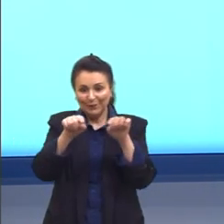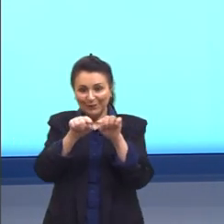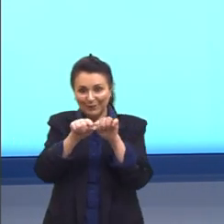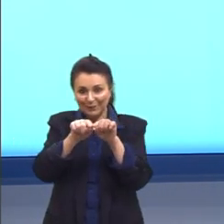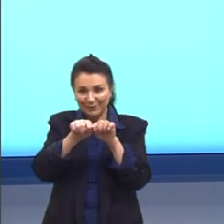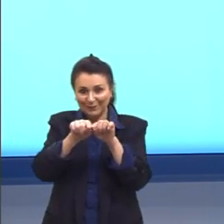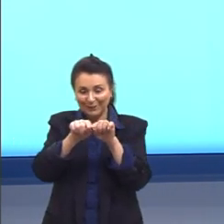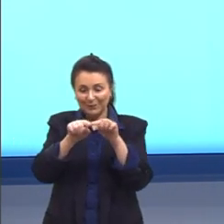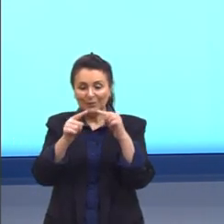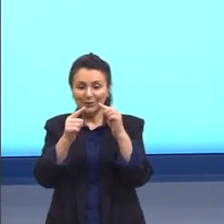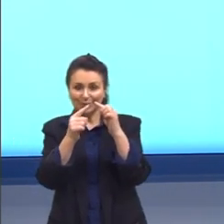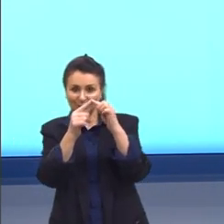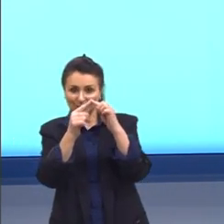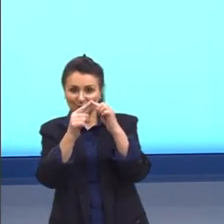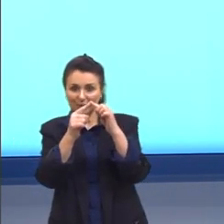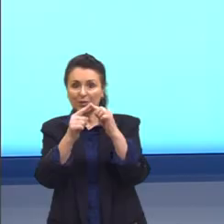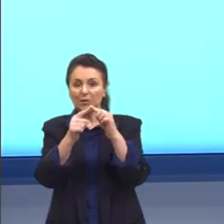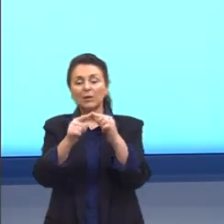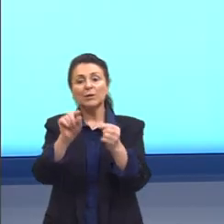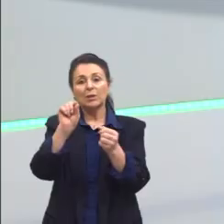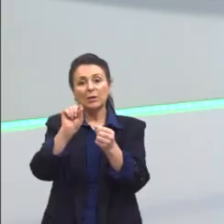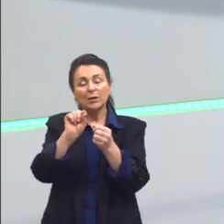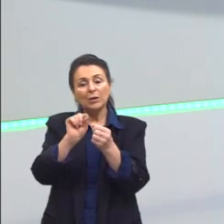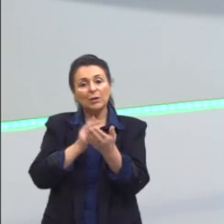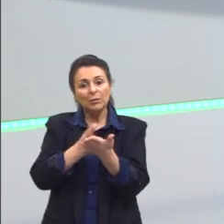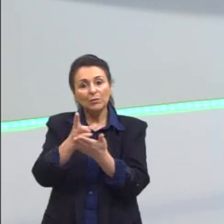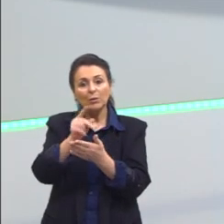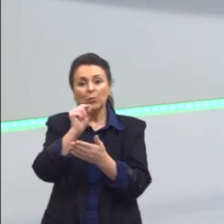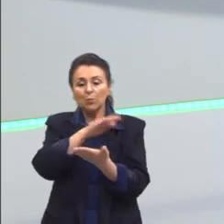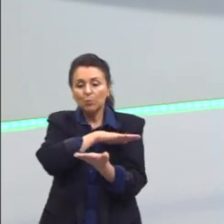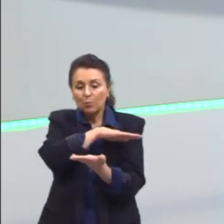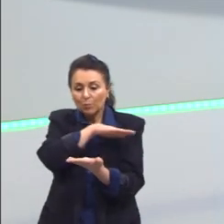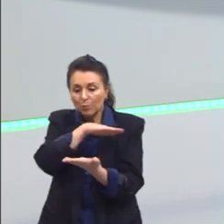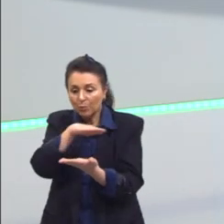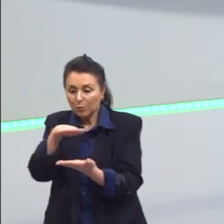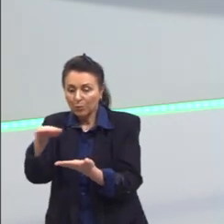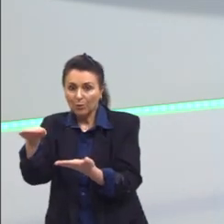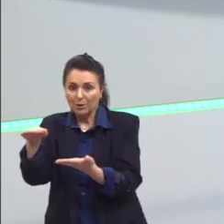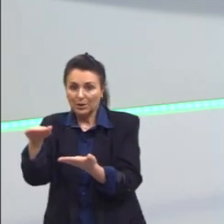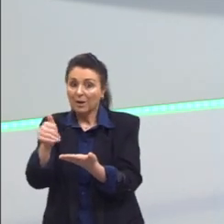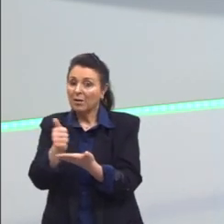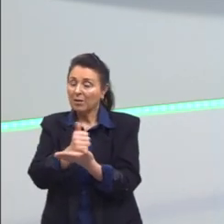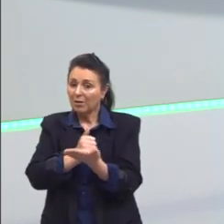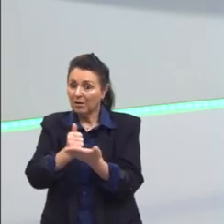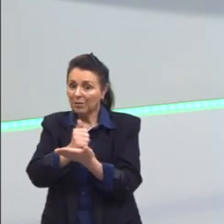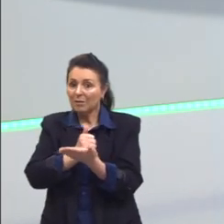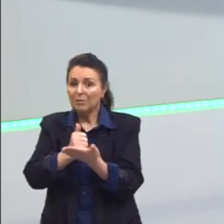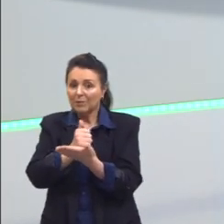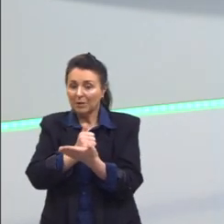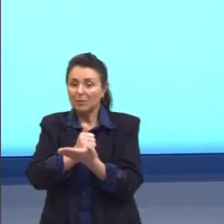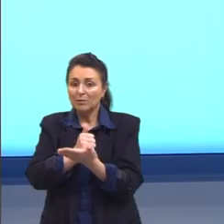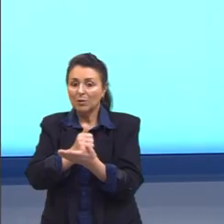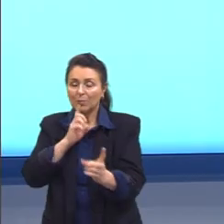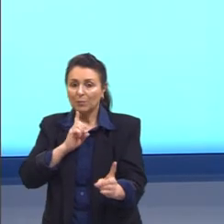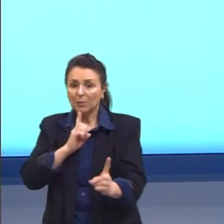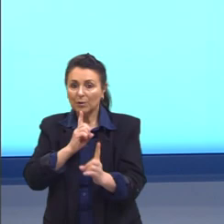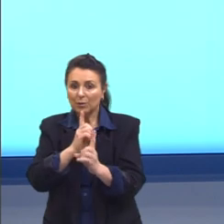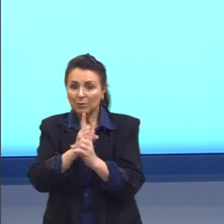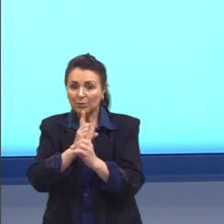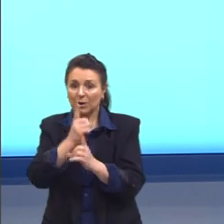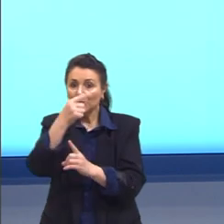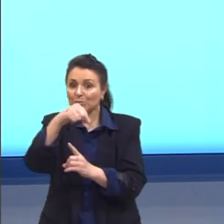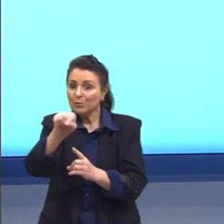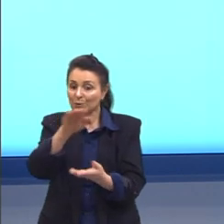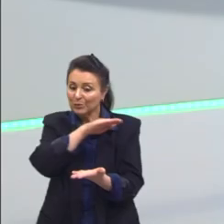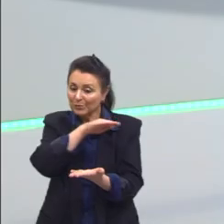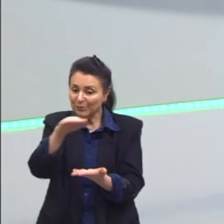ficaria aqui um corte tá então essa figura é para gente se basear nela para chegar nos outras secções